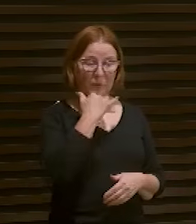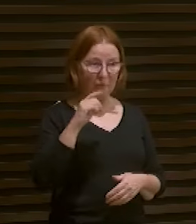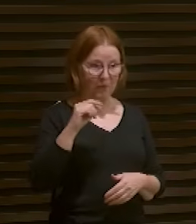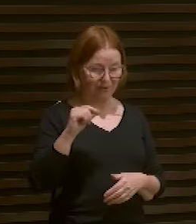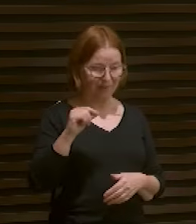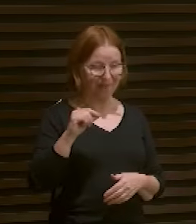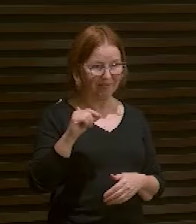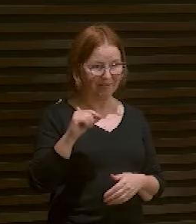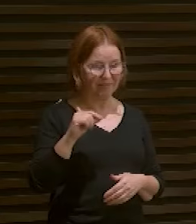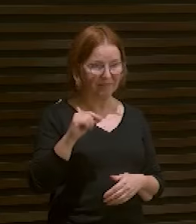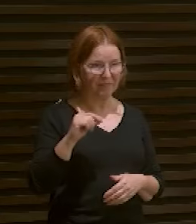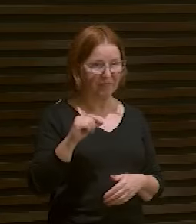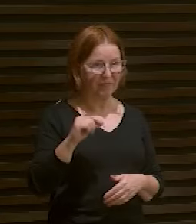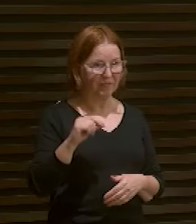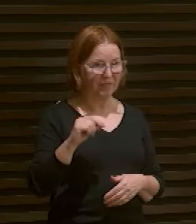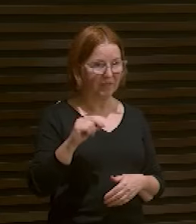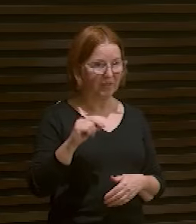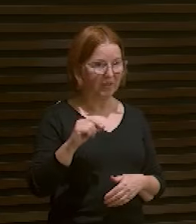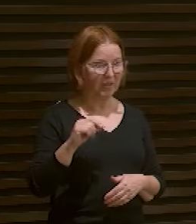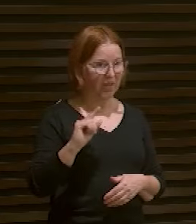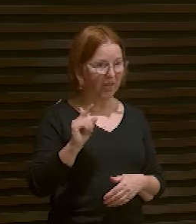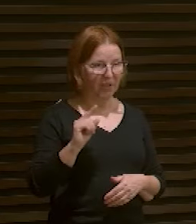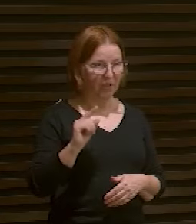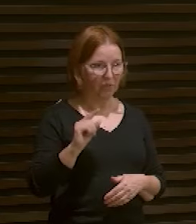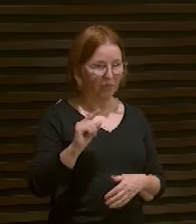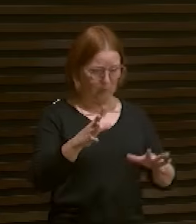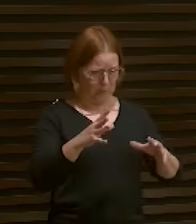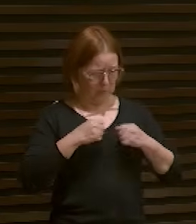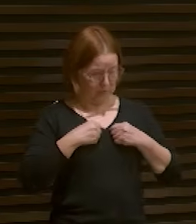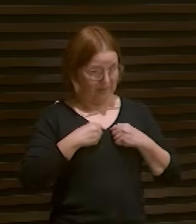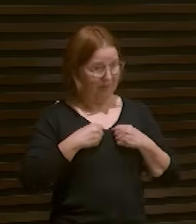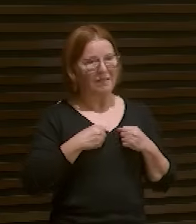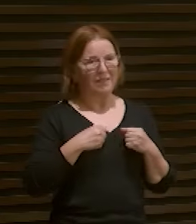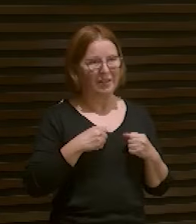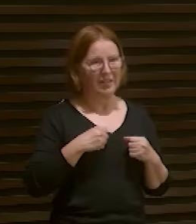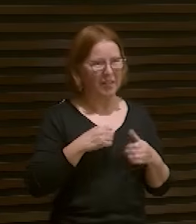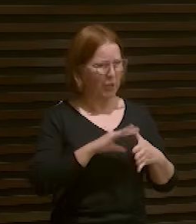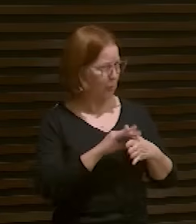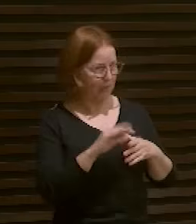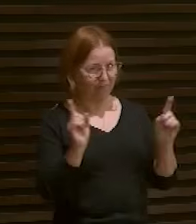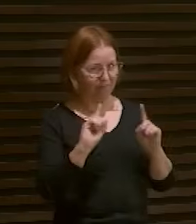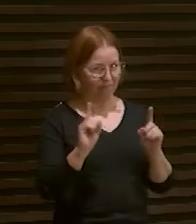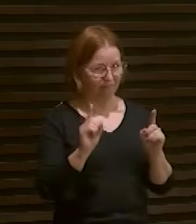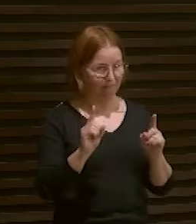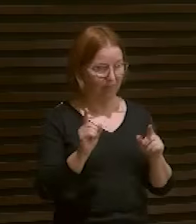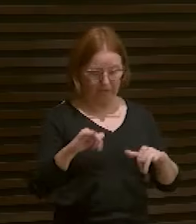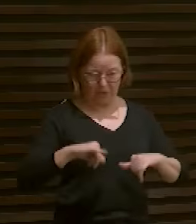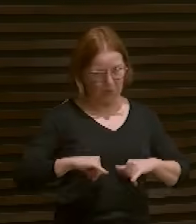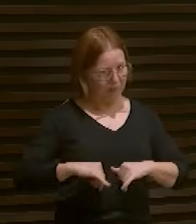perdão dele, eu não vou ficar somatizando coisa na minha vida, não. Eu não vou ficar sofrendo,